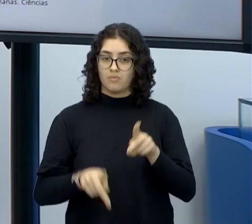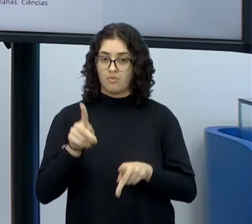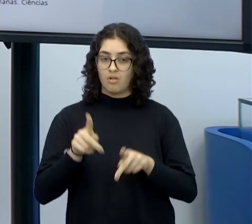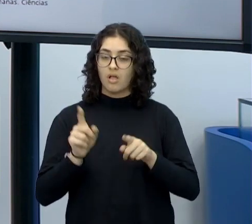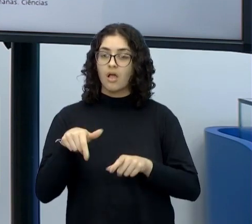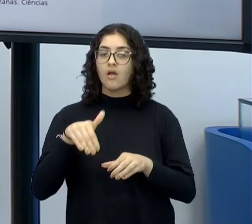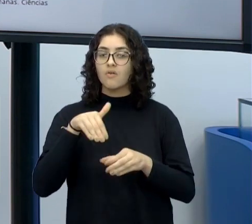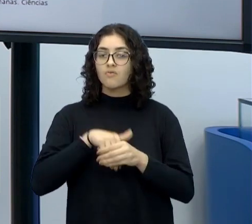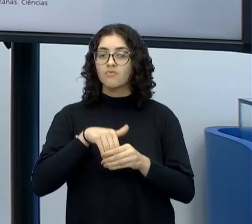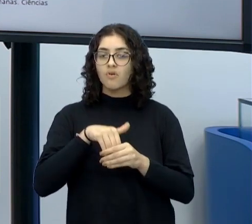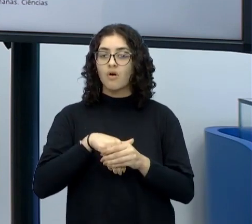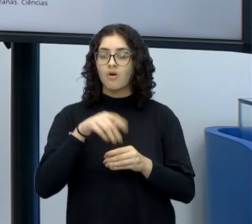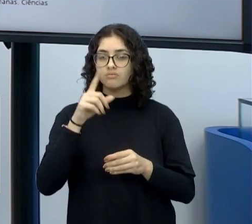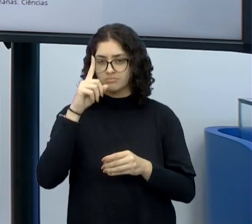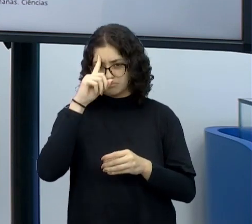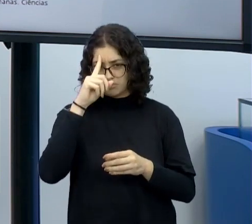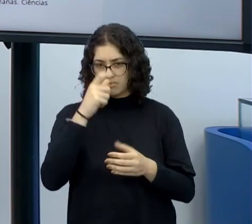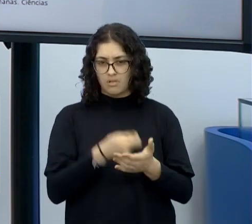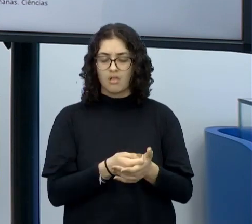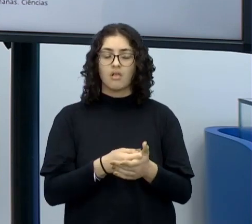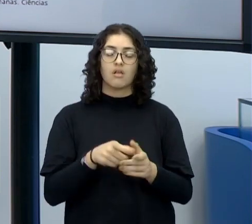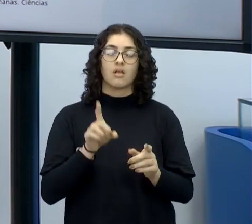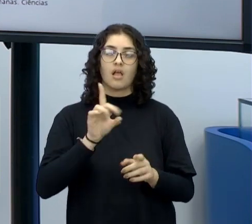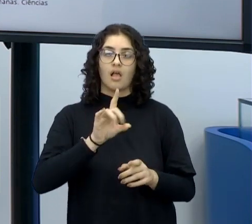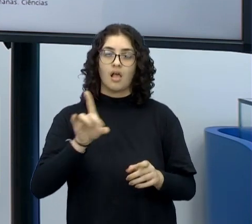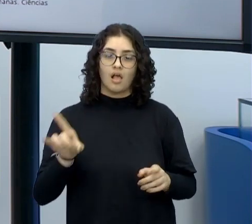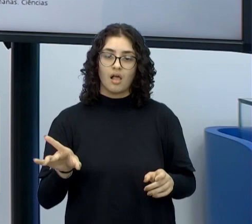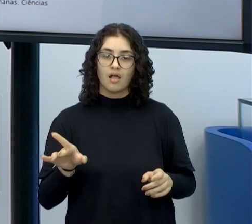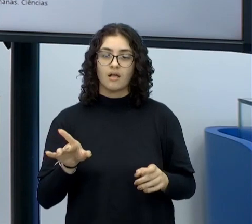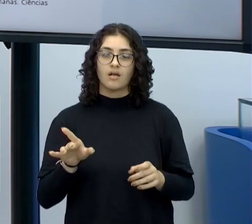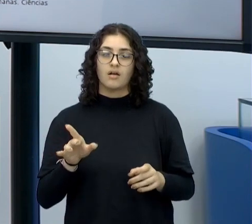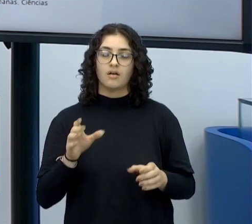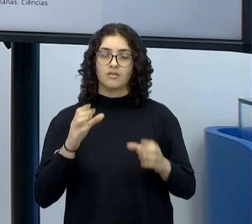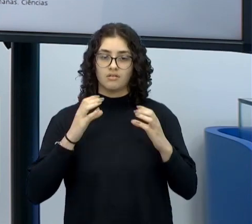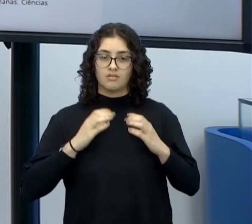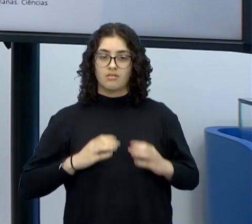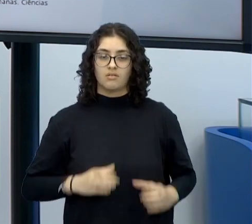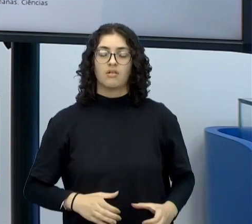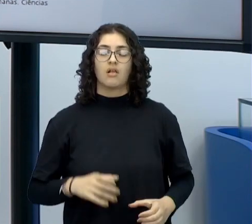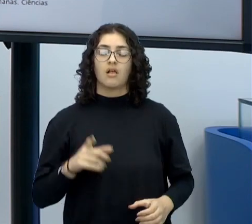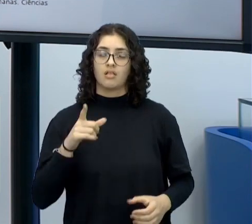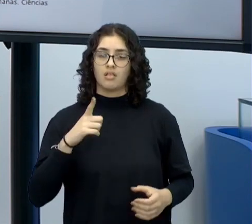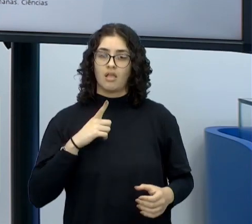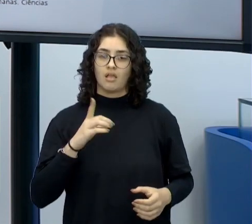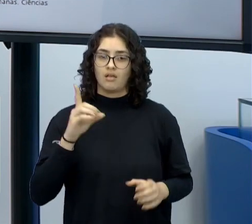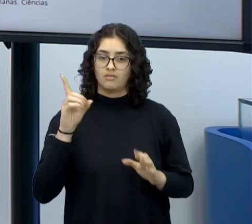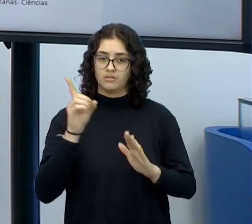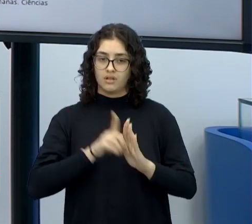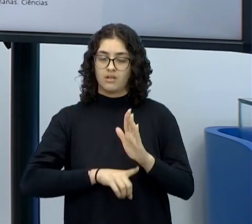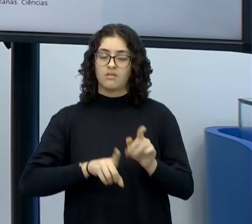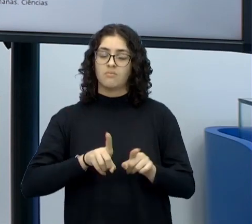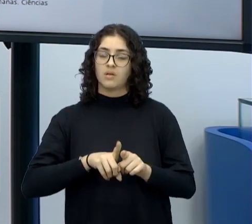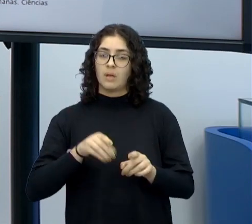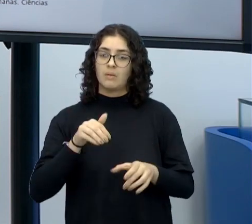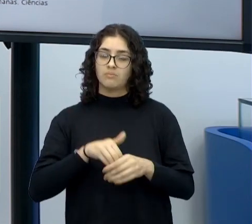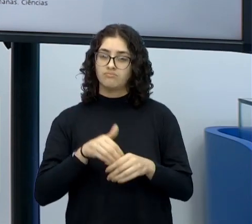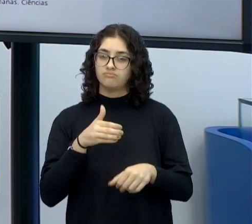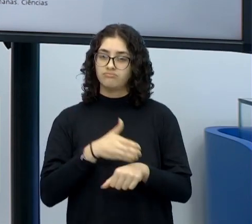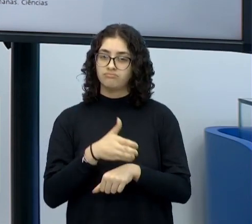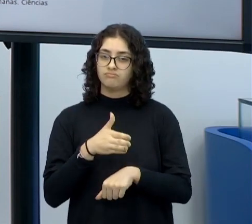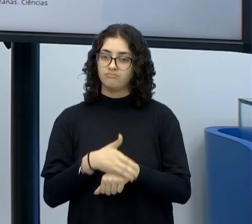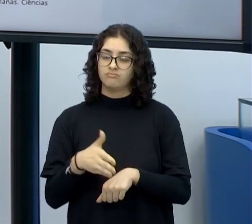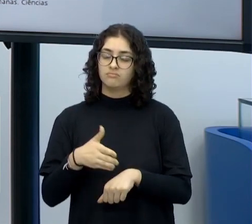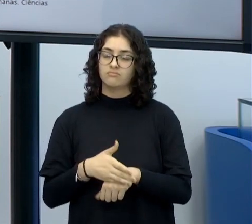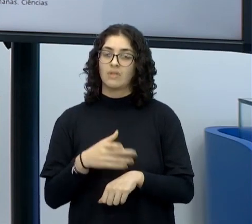no voto, na decisão de cada cidadão. Então, o cidadão daquele país, ele tem o direito e o dever de participar de